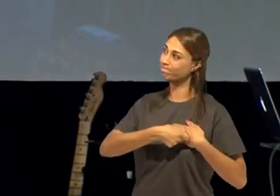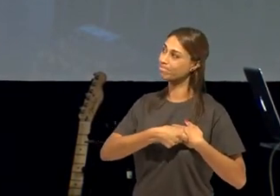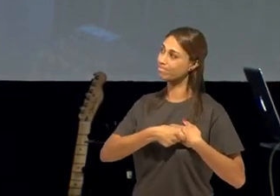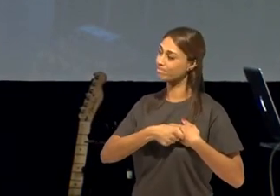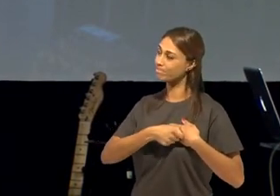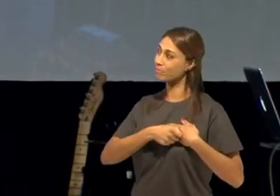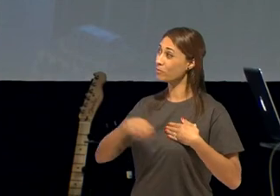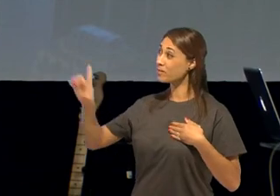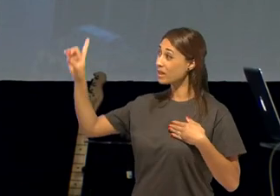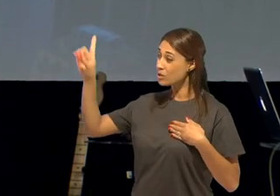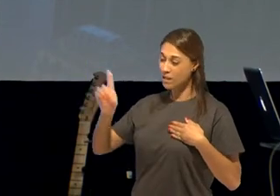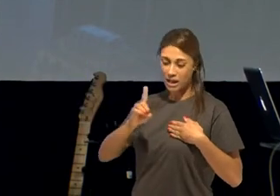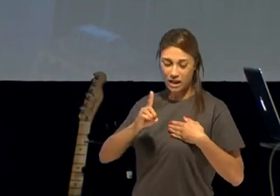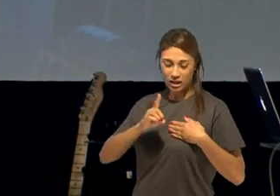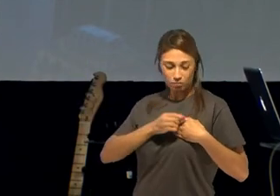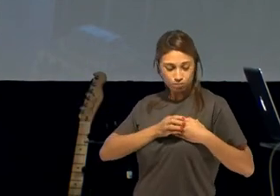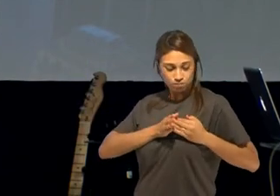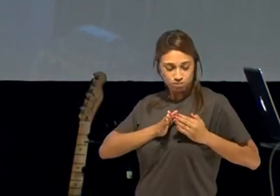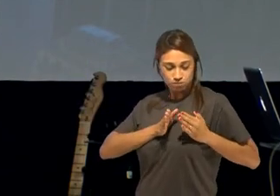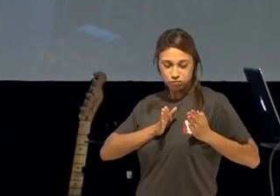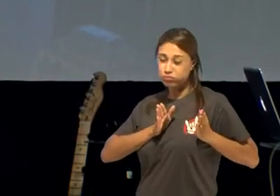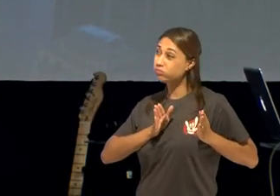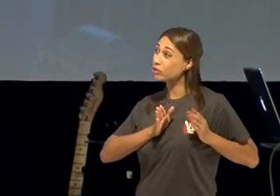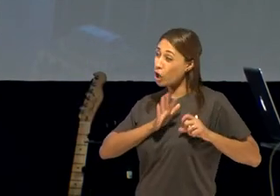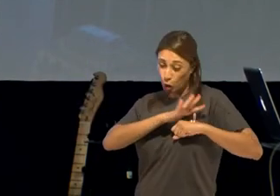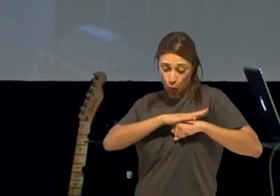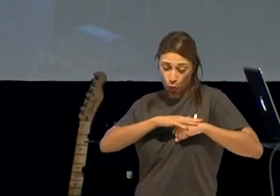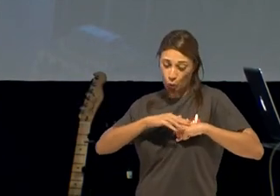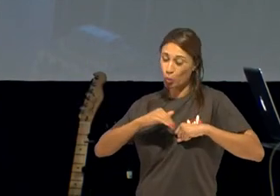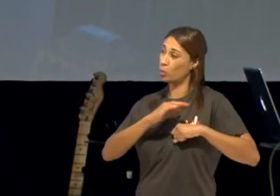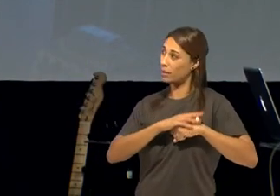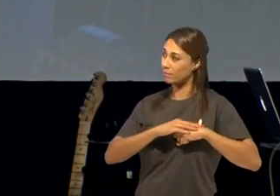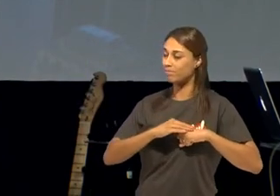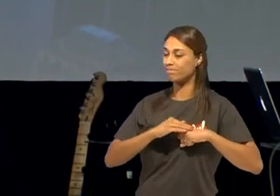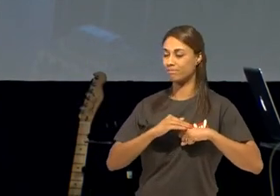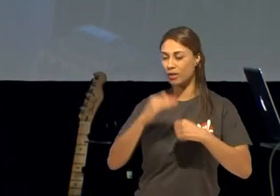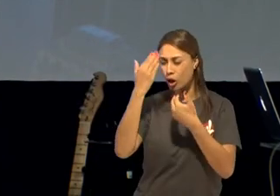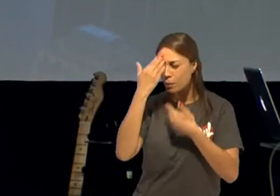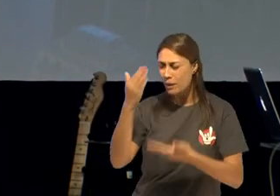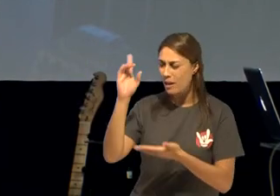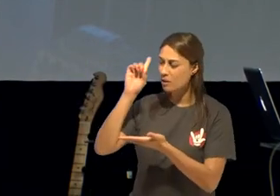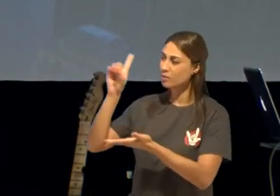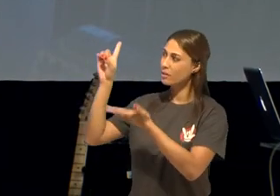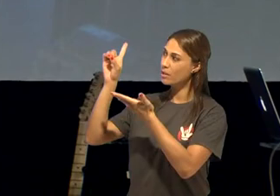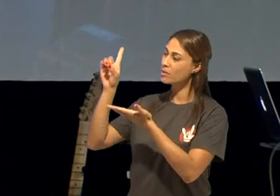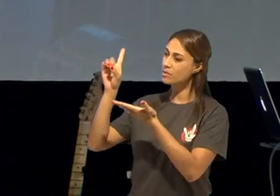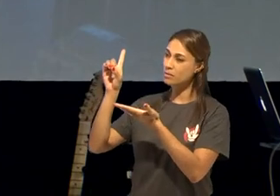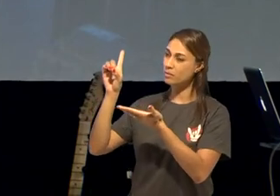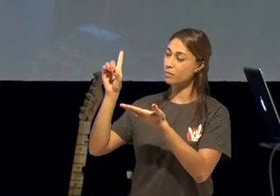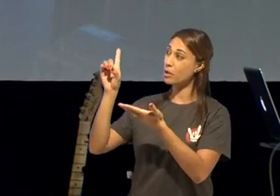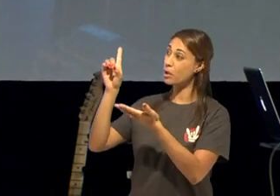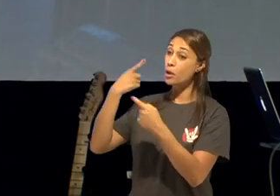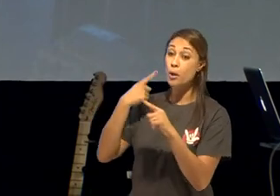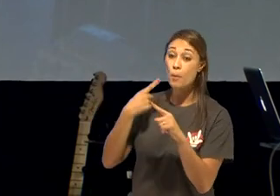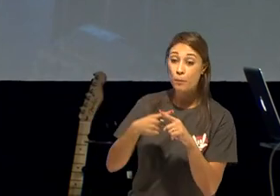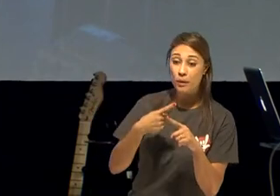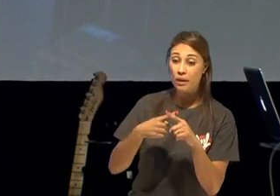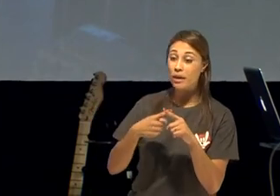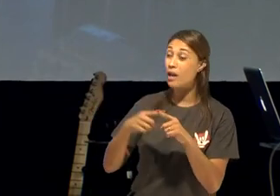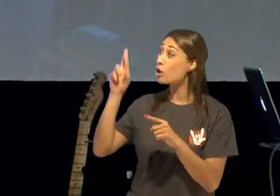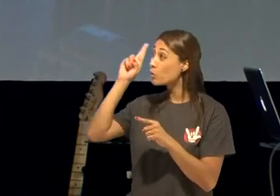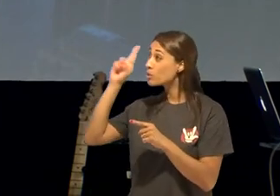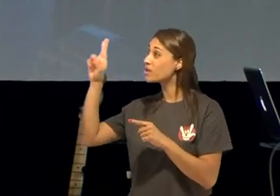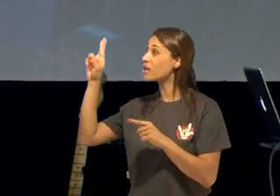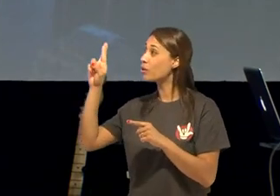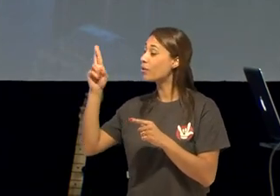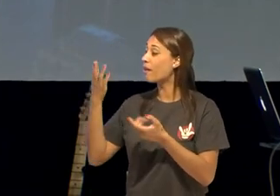Pai. Obrigado, Deus. Porque no Seu plano, não foi fazer uma fábrica, mas